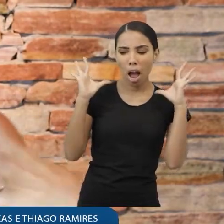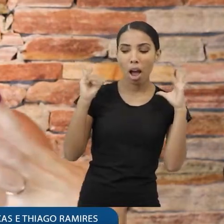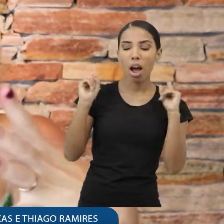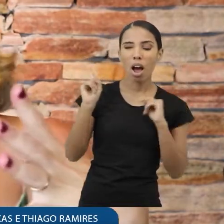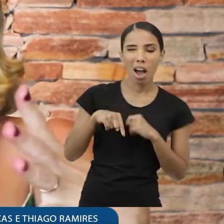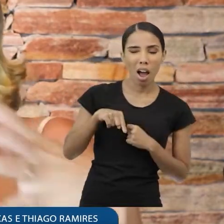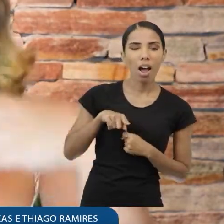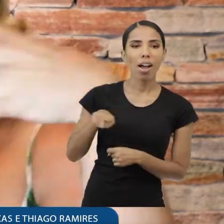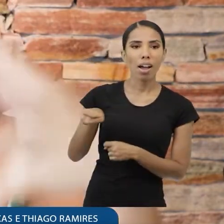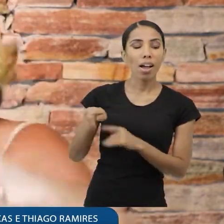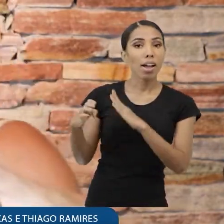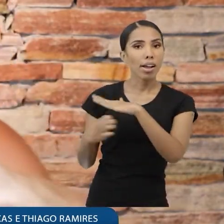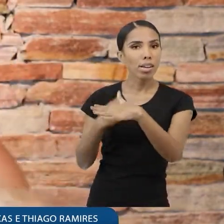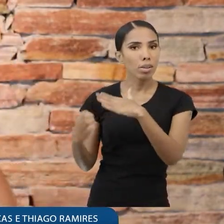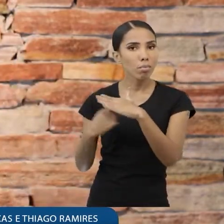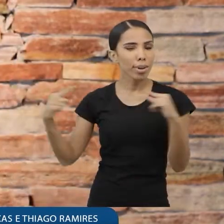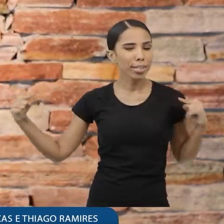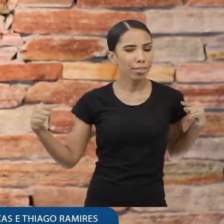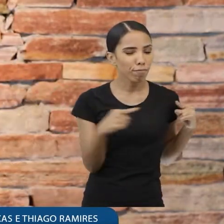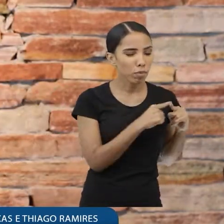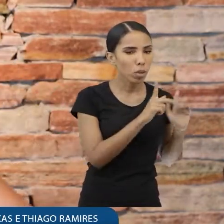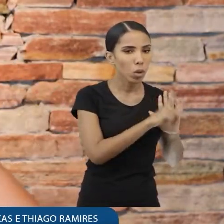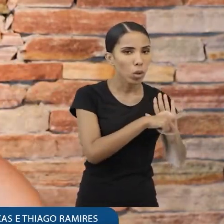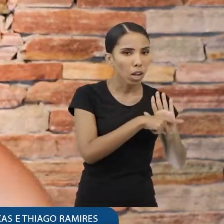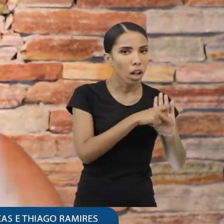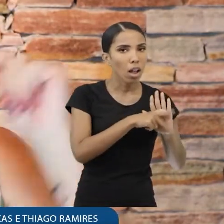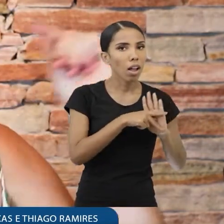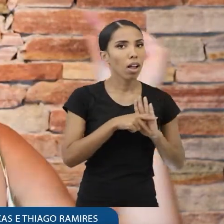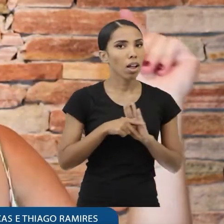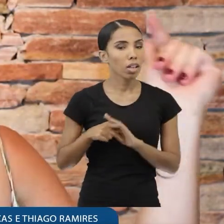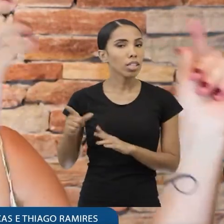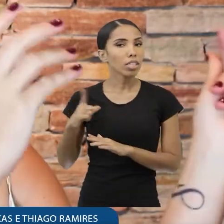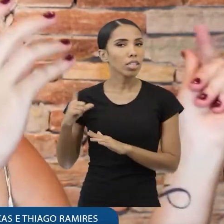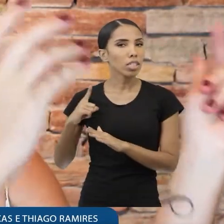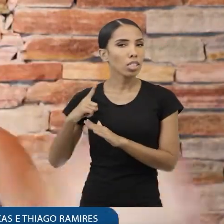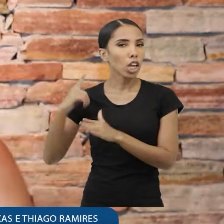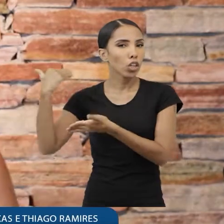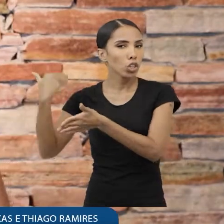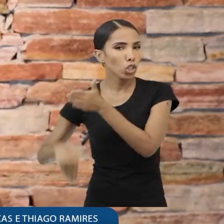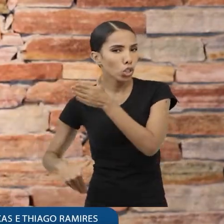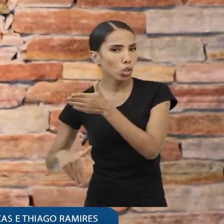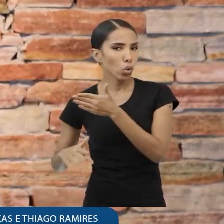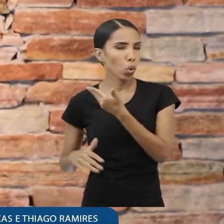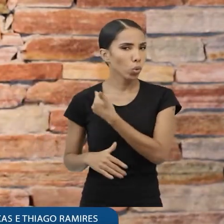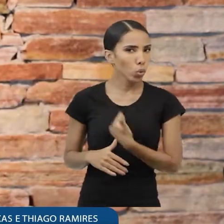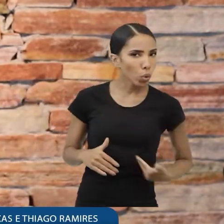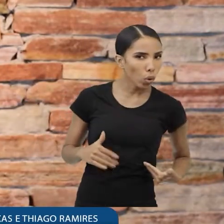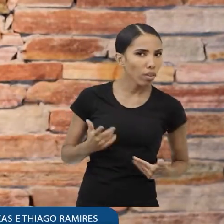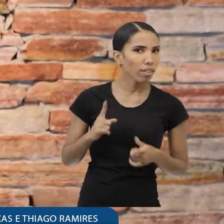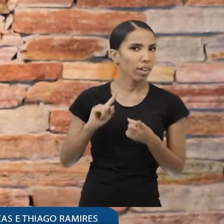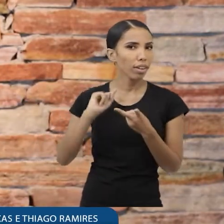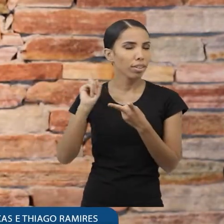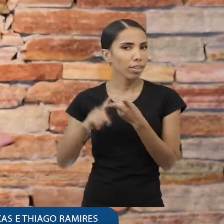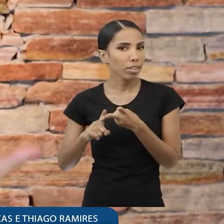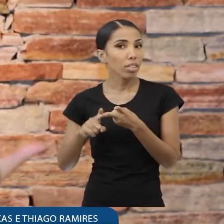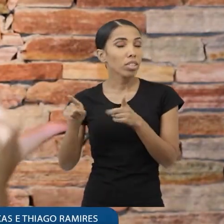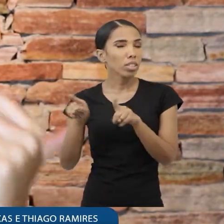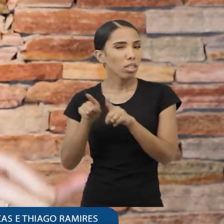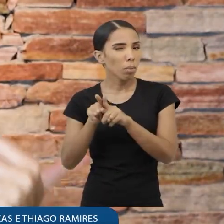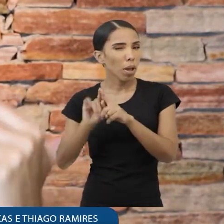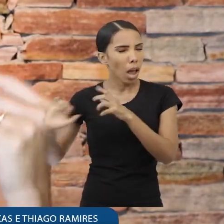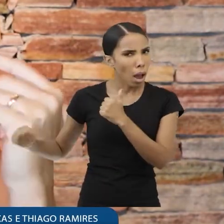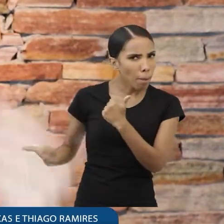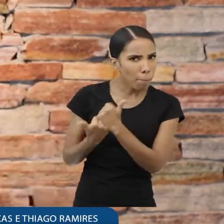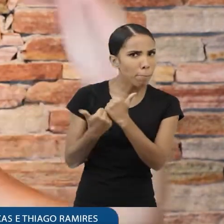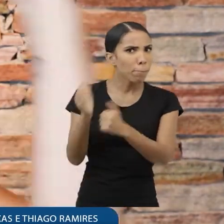empresa tem muita relação com o seu projeto cultural. Ela faz uso de isenção fiscal federal, apoia em projetos culturais que têm